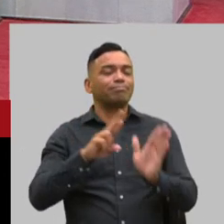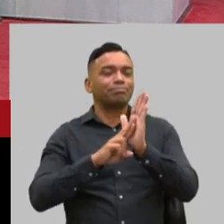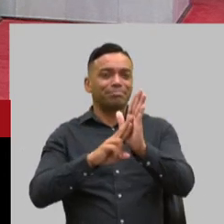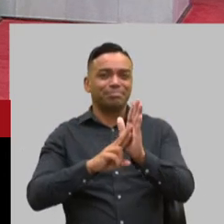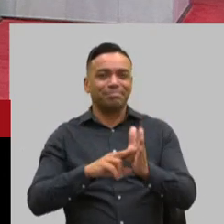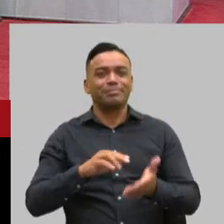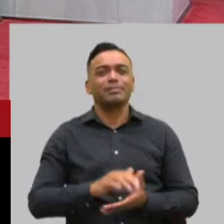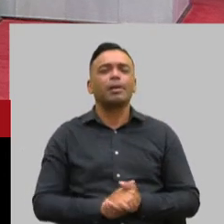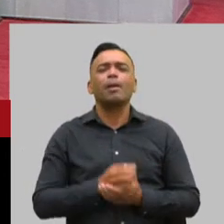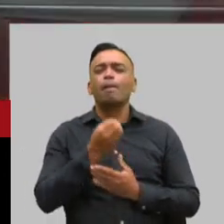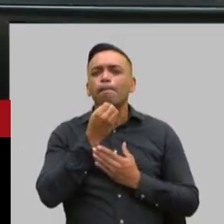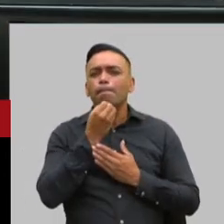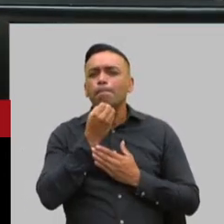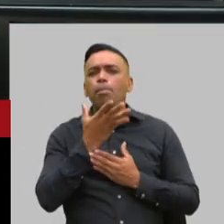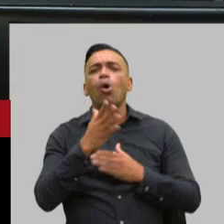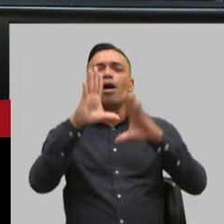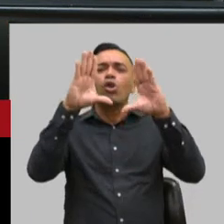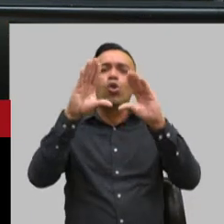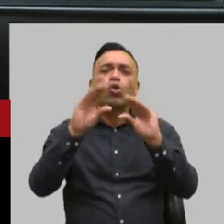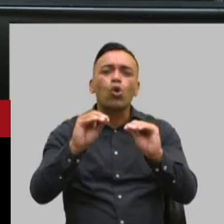Boa noite a todos.